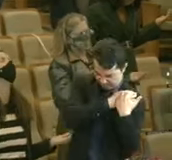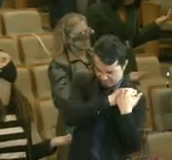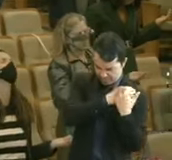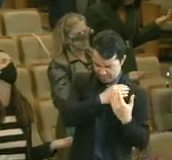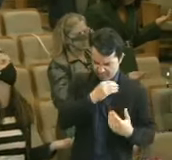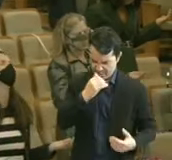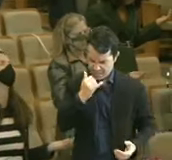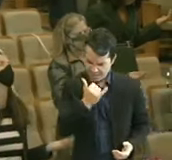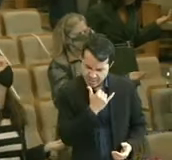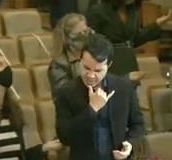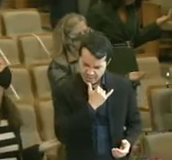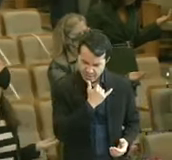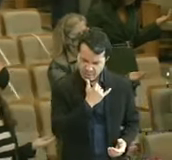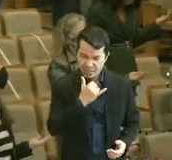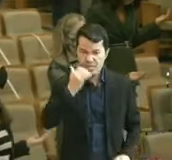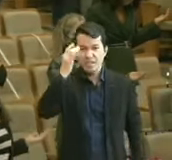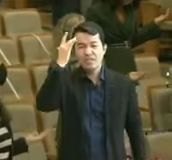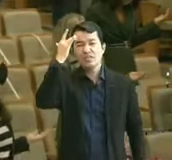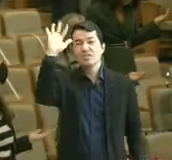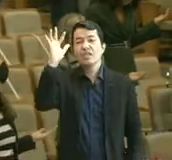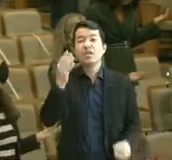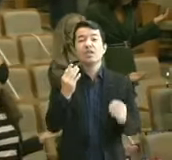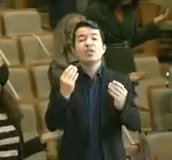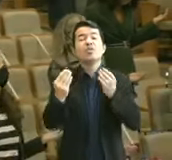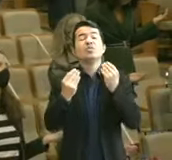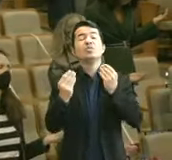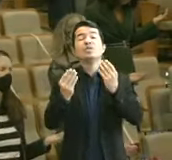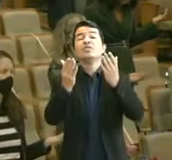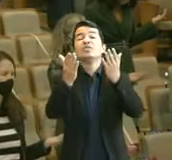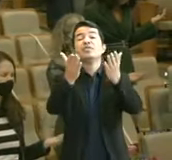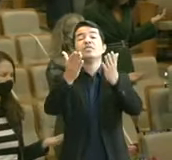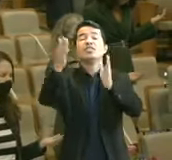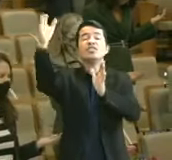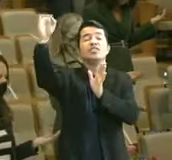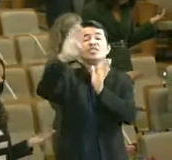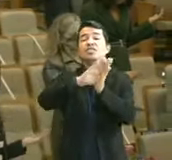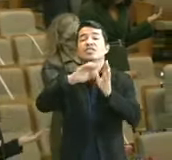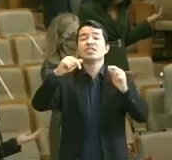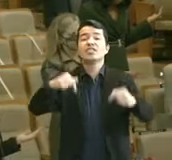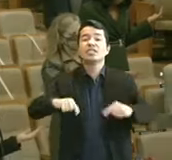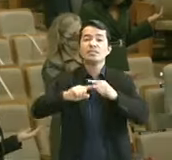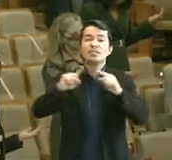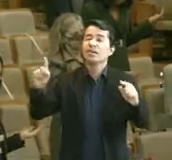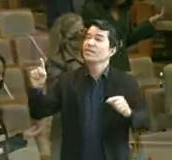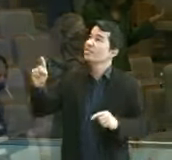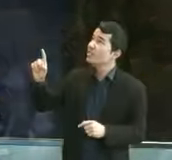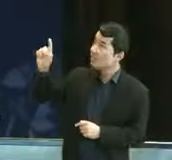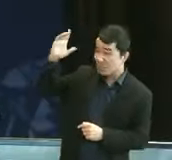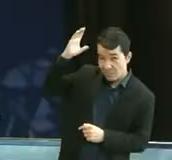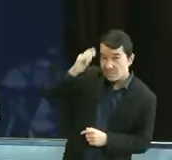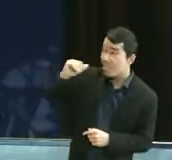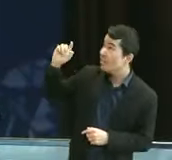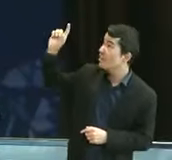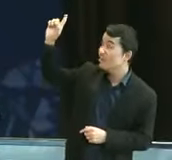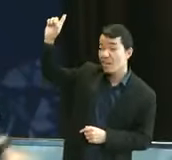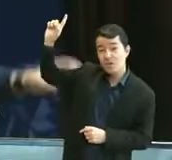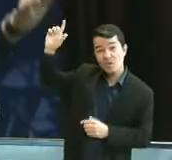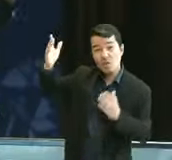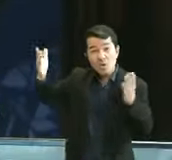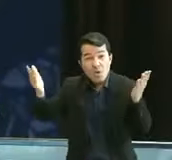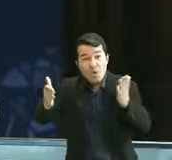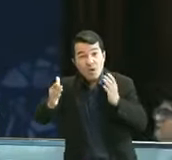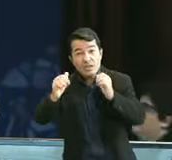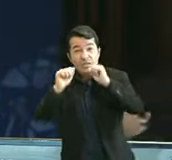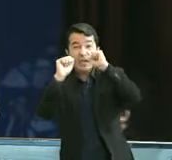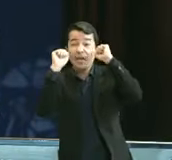chegou aqui, mas clame. A presença de Deus pode te abastecer esta manhã. Ele é